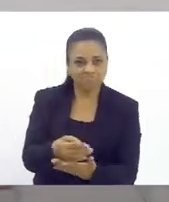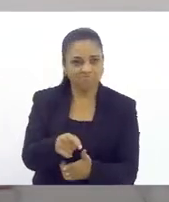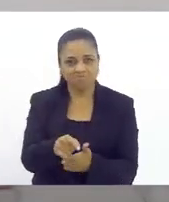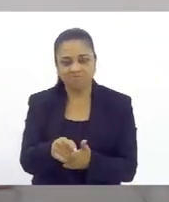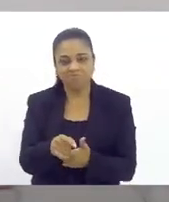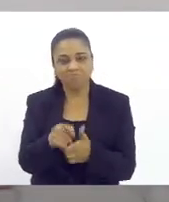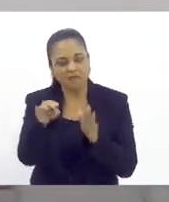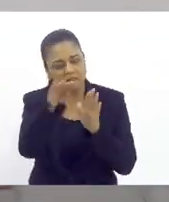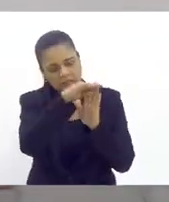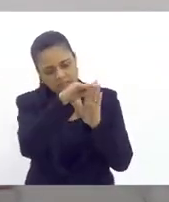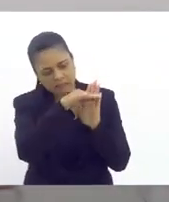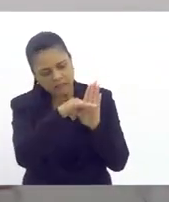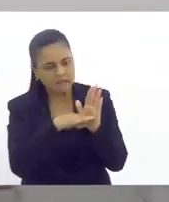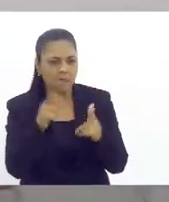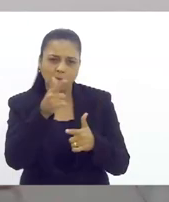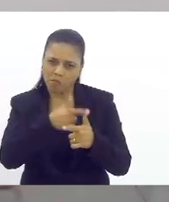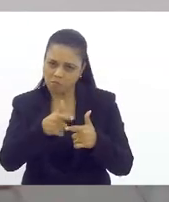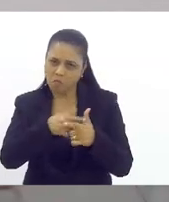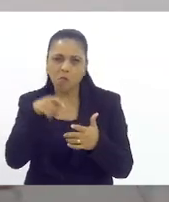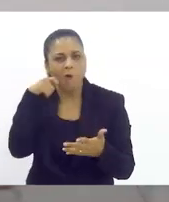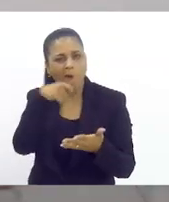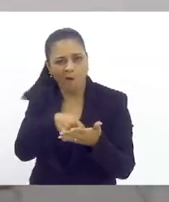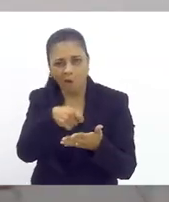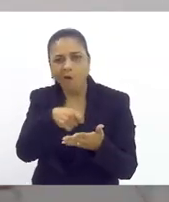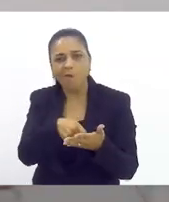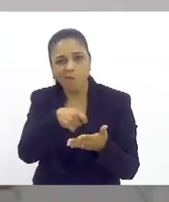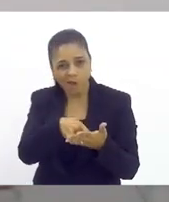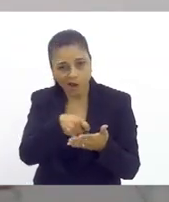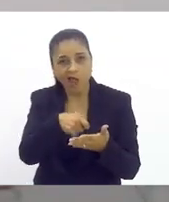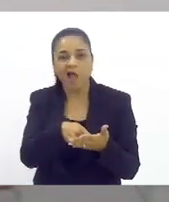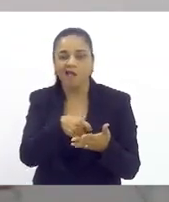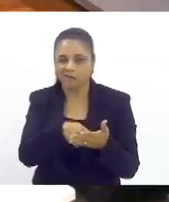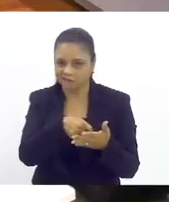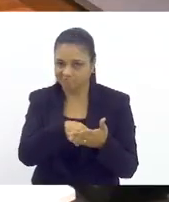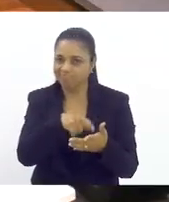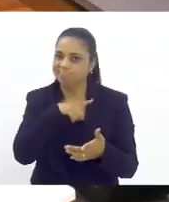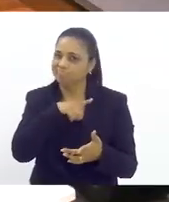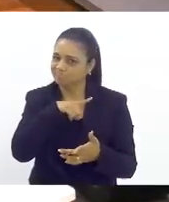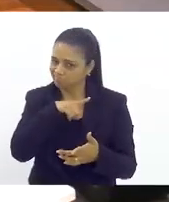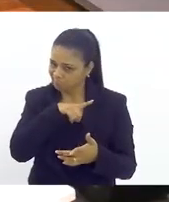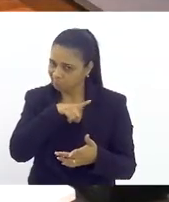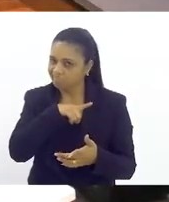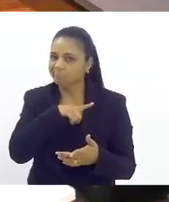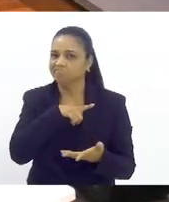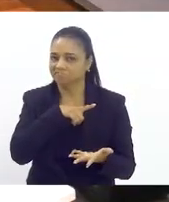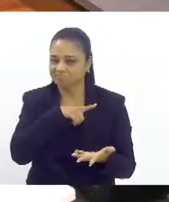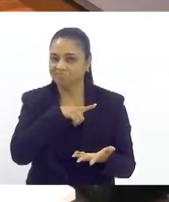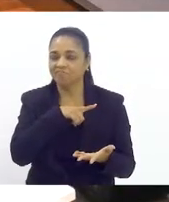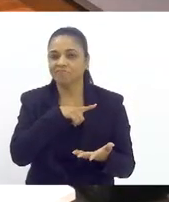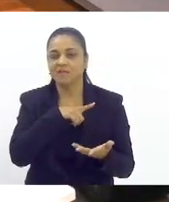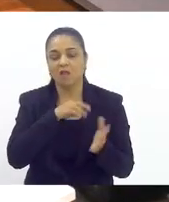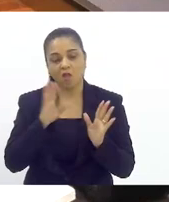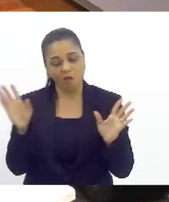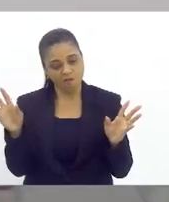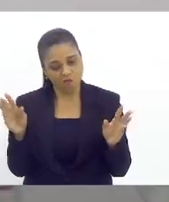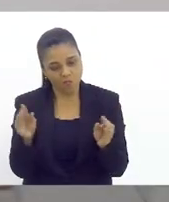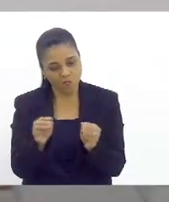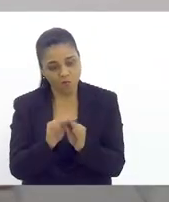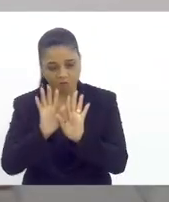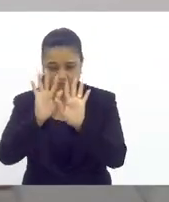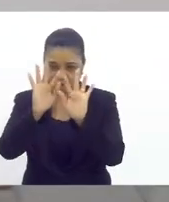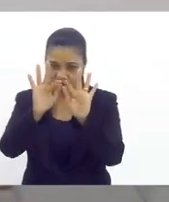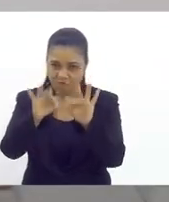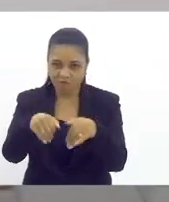dos problemas e das cobranças serem vultuosas então eu encerro aqui agradecendo